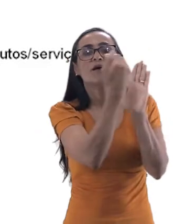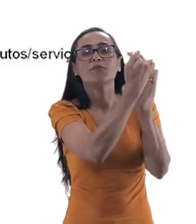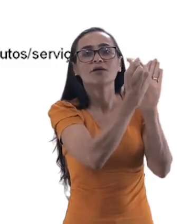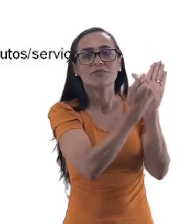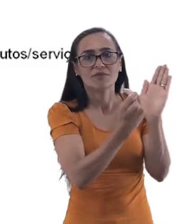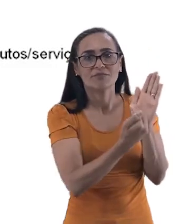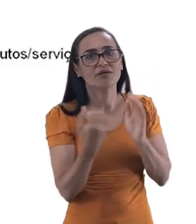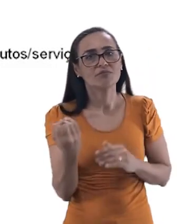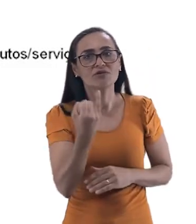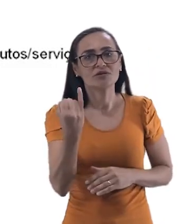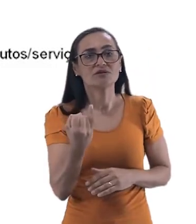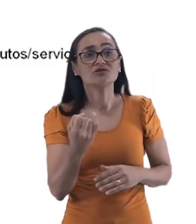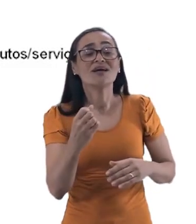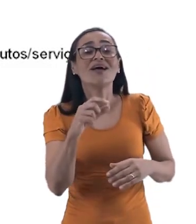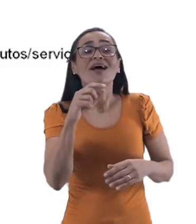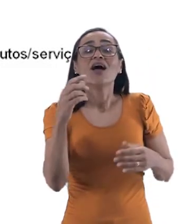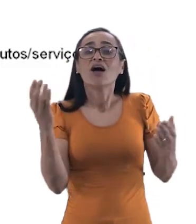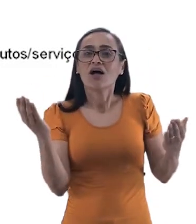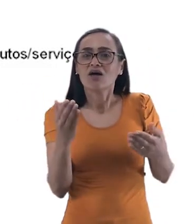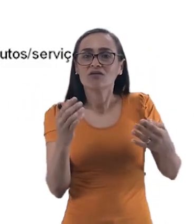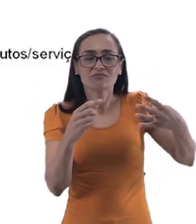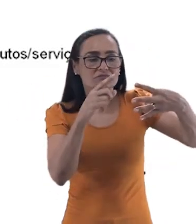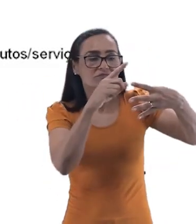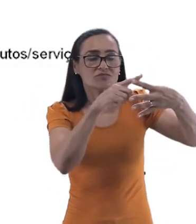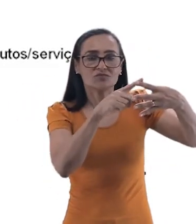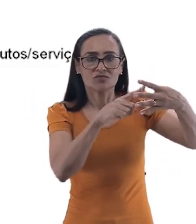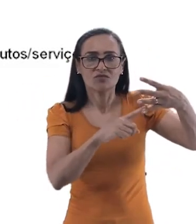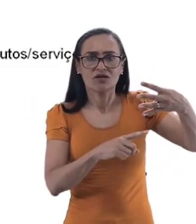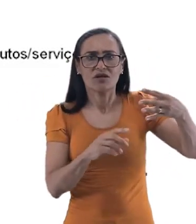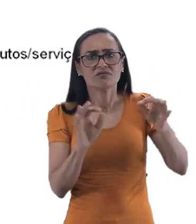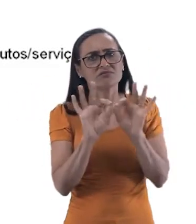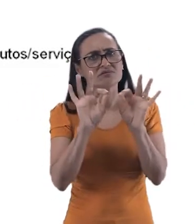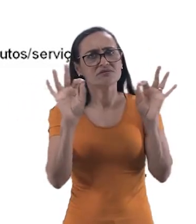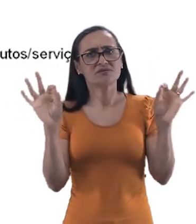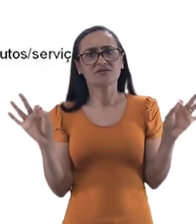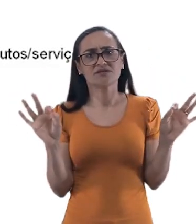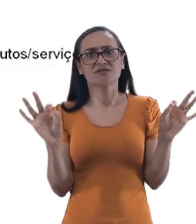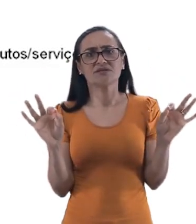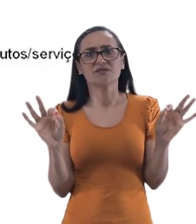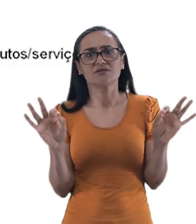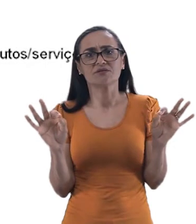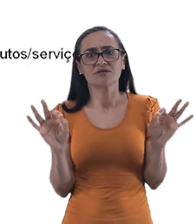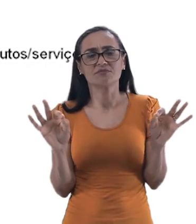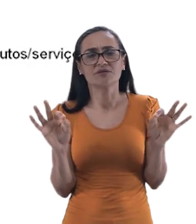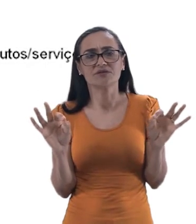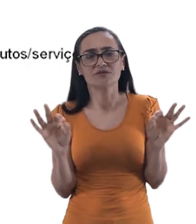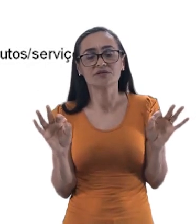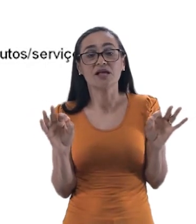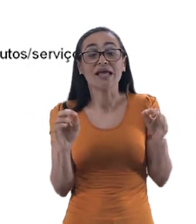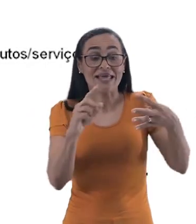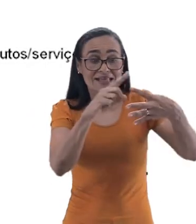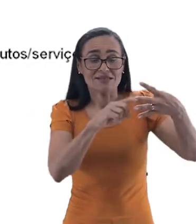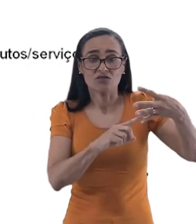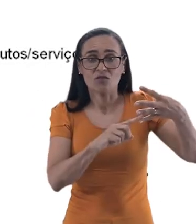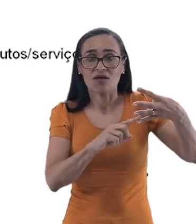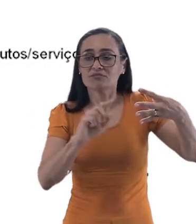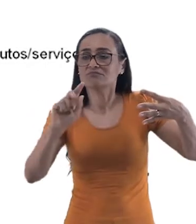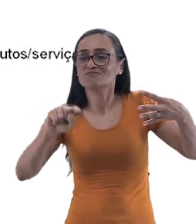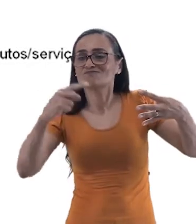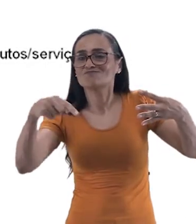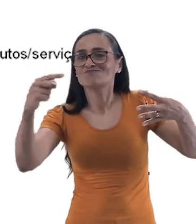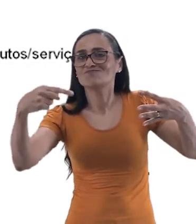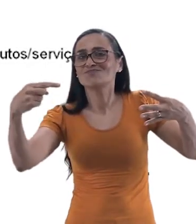importantes, né? Aqui foi colocada de forma bem simplificada, né, em 4 etapas. Isso se